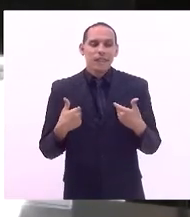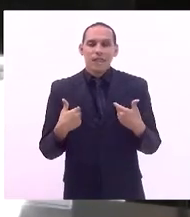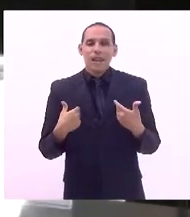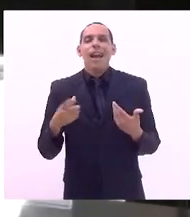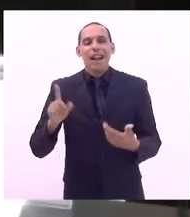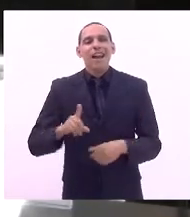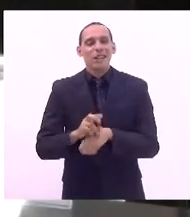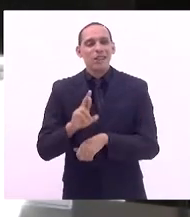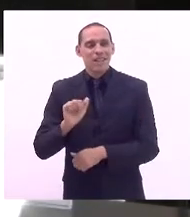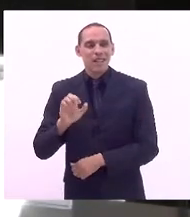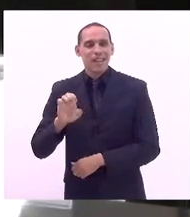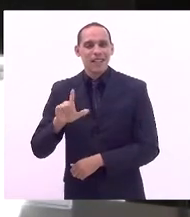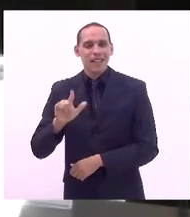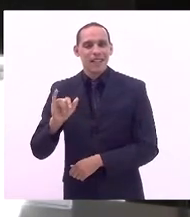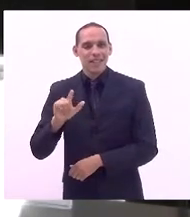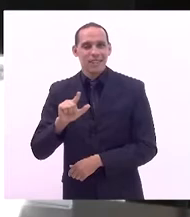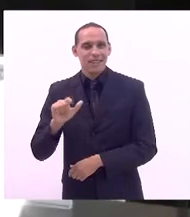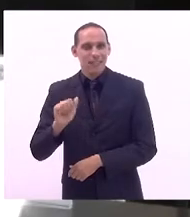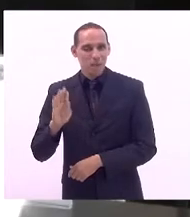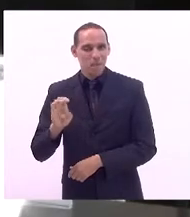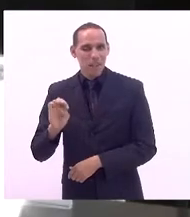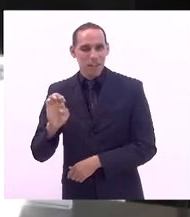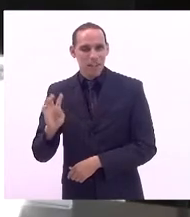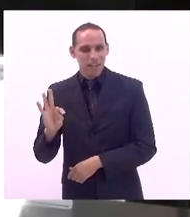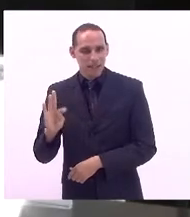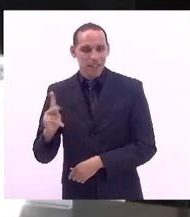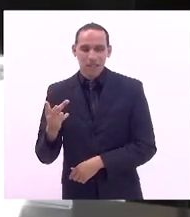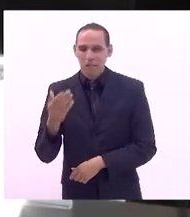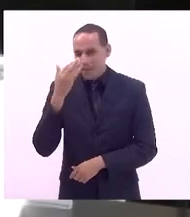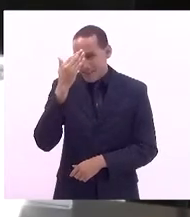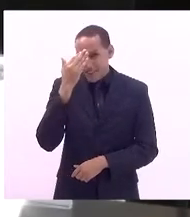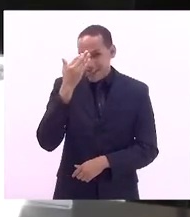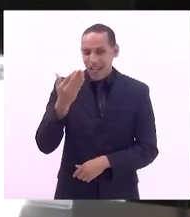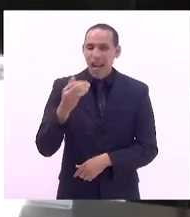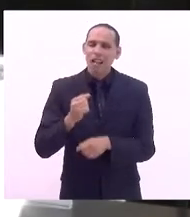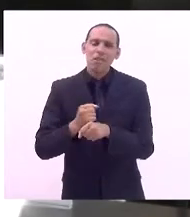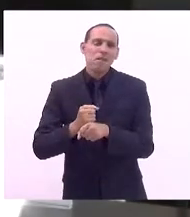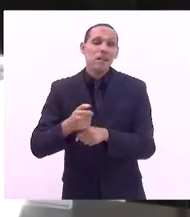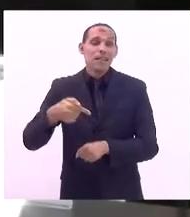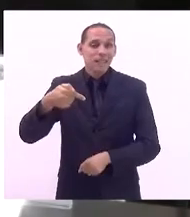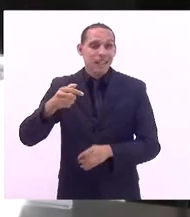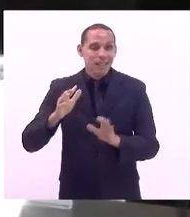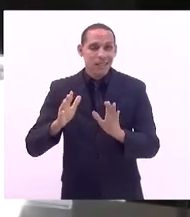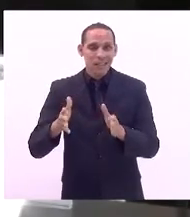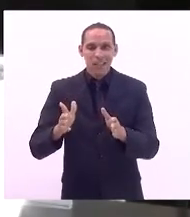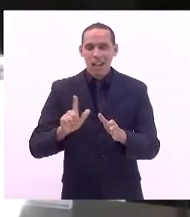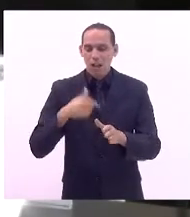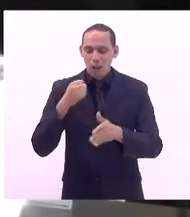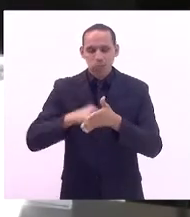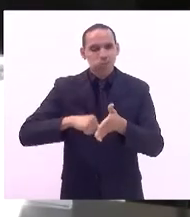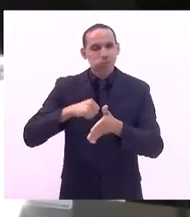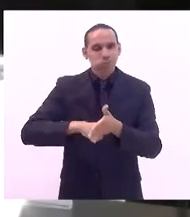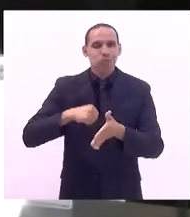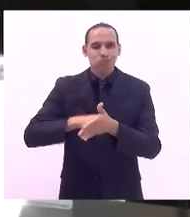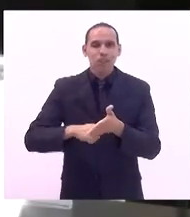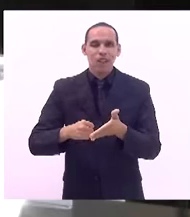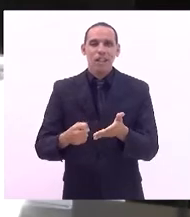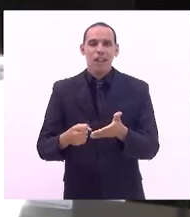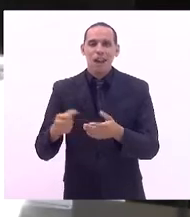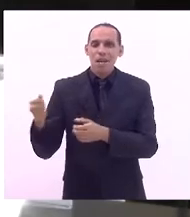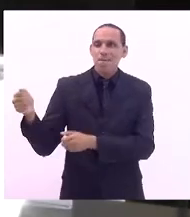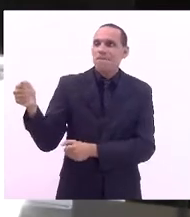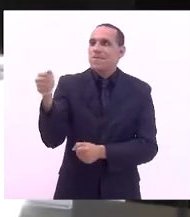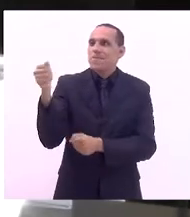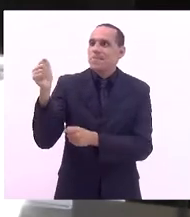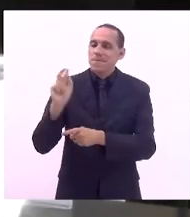Dra Elizabete Ferraz Muito obrigado já sete anos já nessa luta levantando